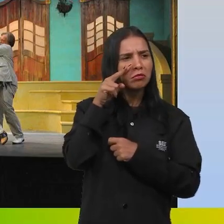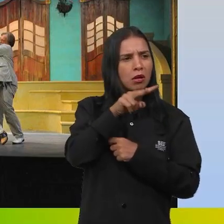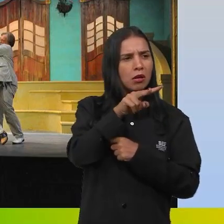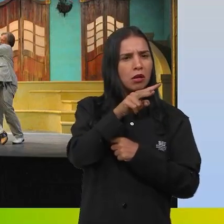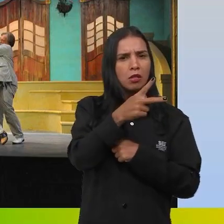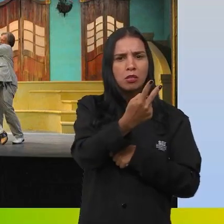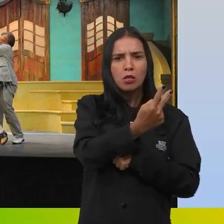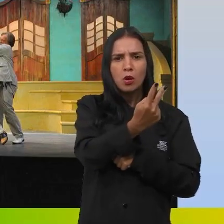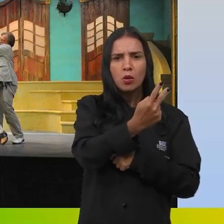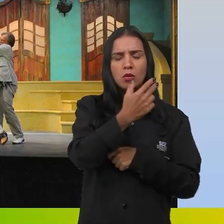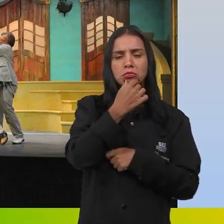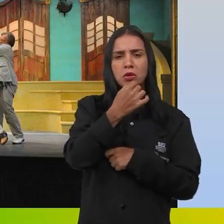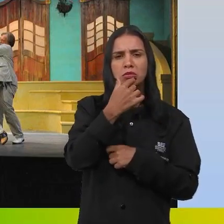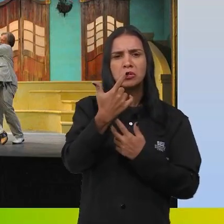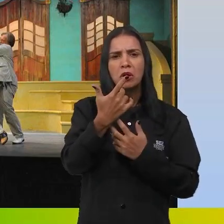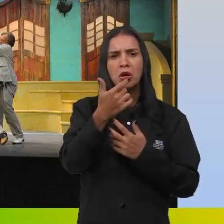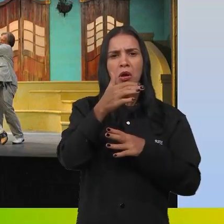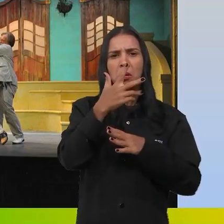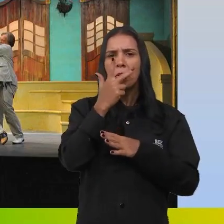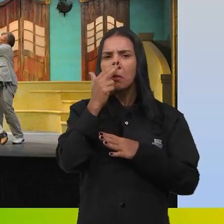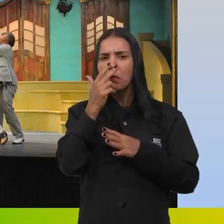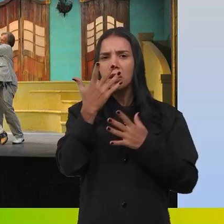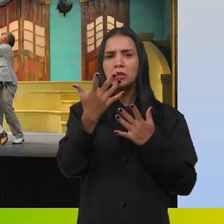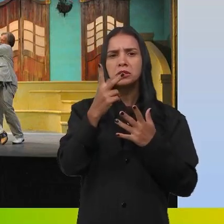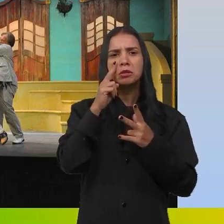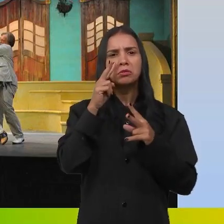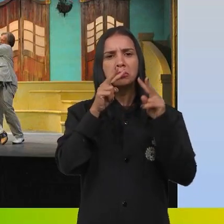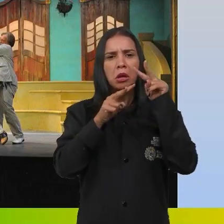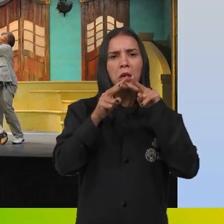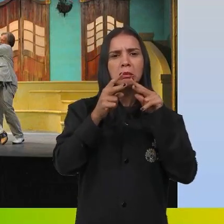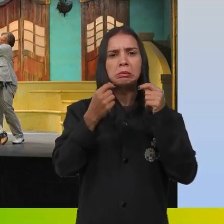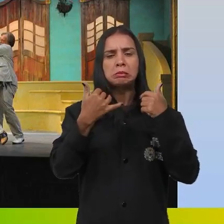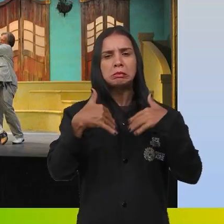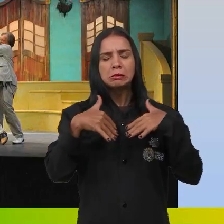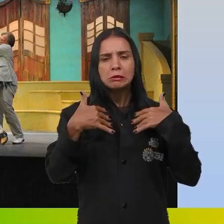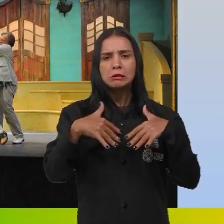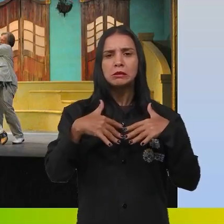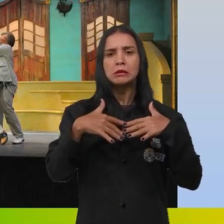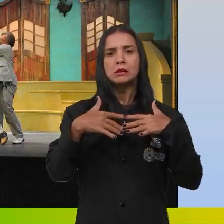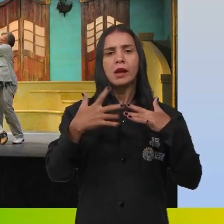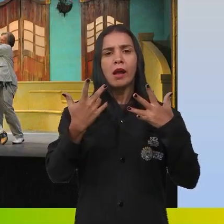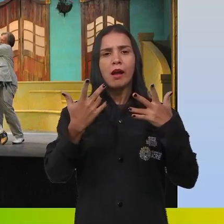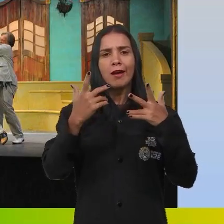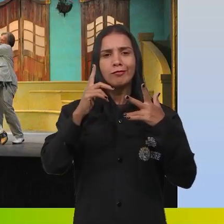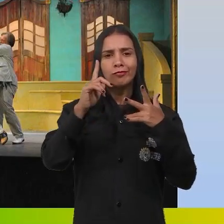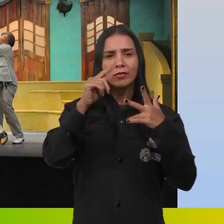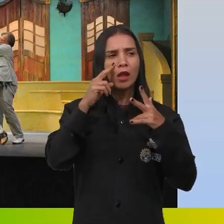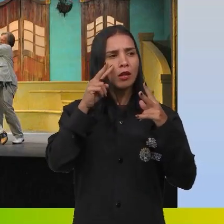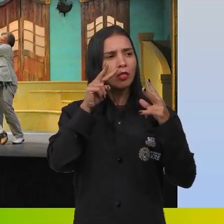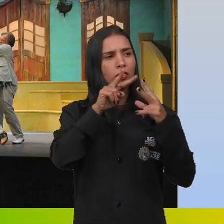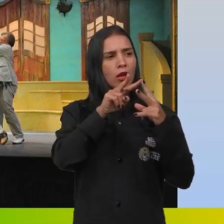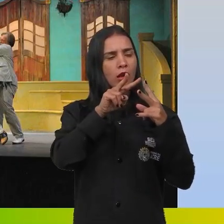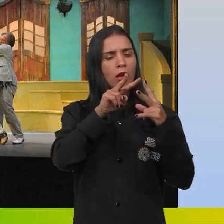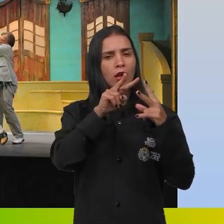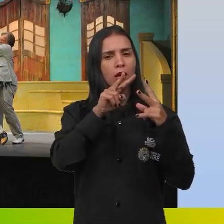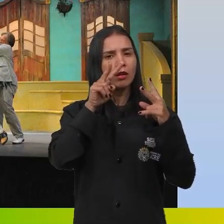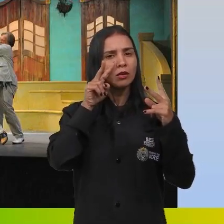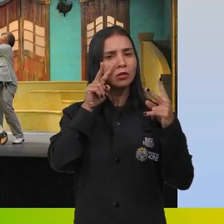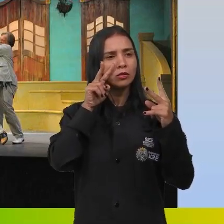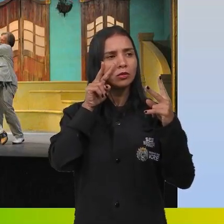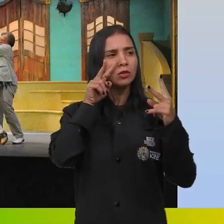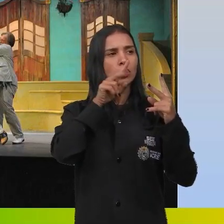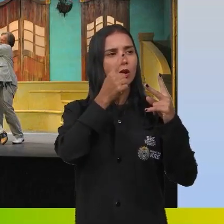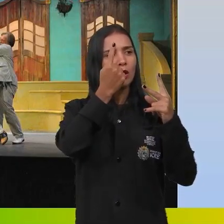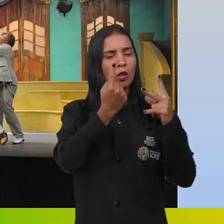olhando com um olhar assim bem apreensivo para esses dois rapazes que estão